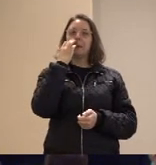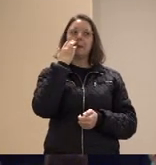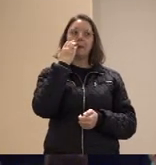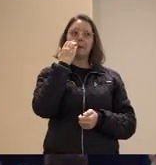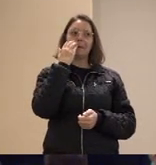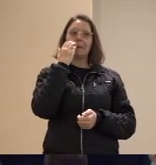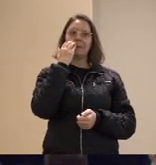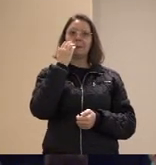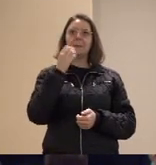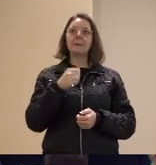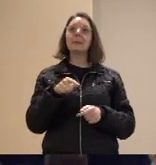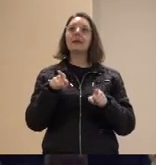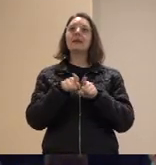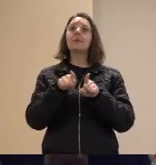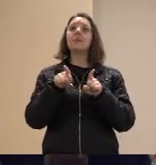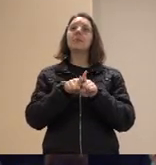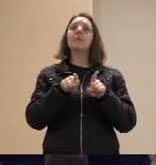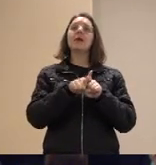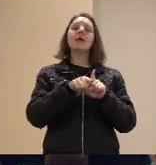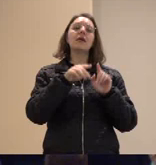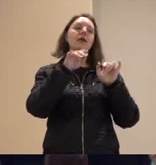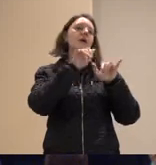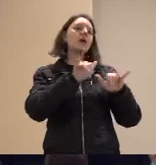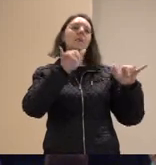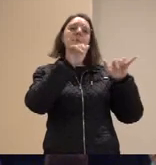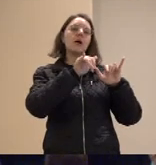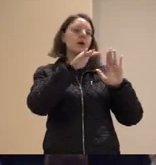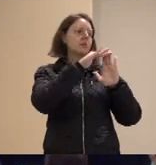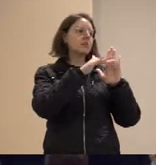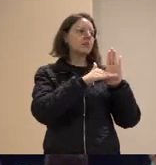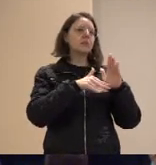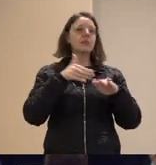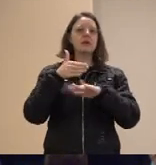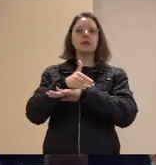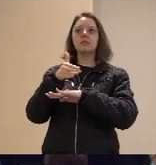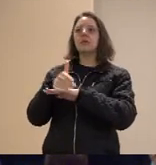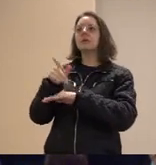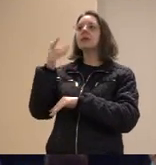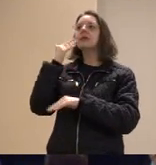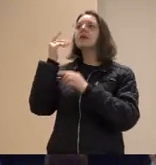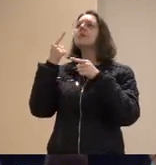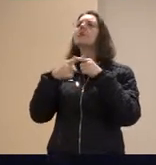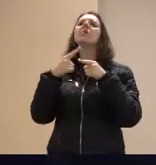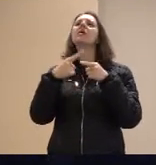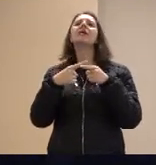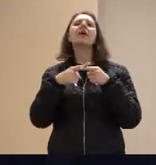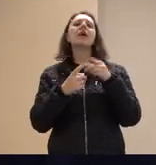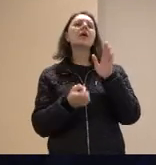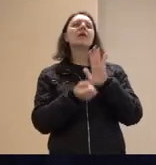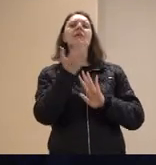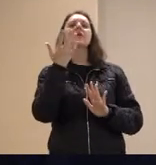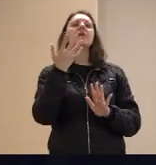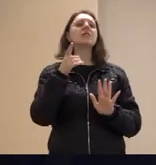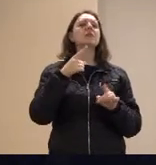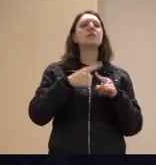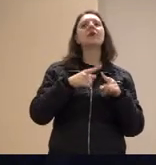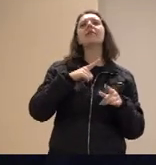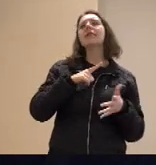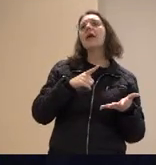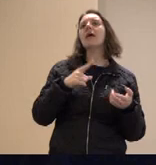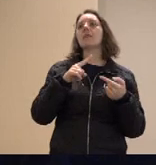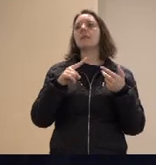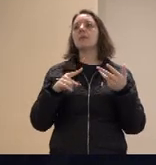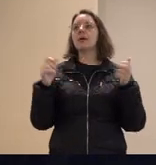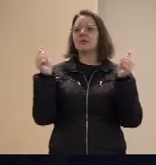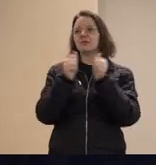E aí as campanhas também que a gente participa com eles, para eles entenderem o porquê das campanhas, o porquê elas existem, eles também entram nessa com a gente.